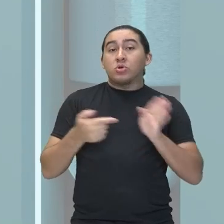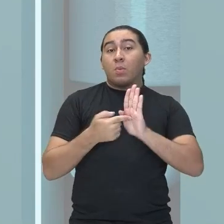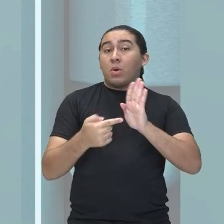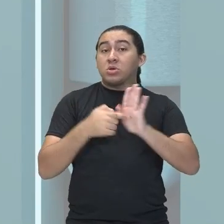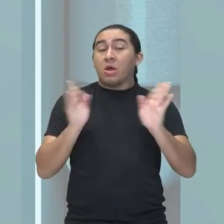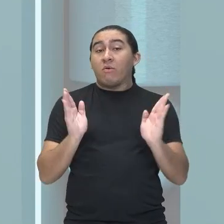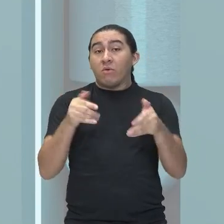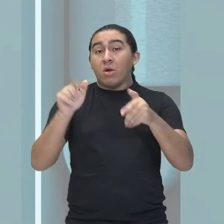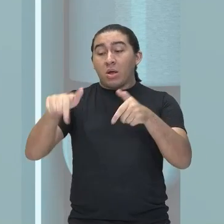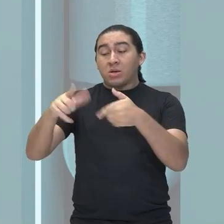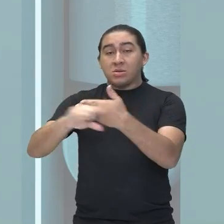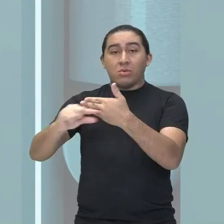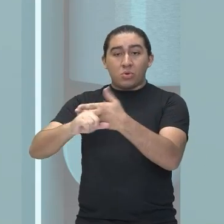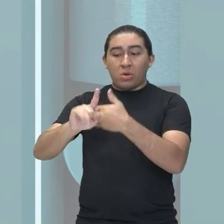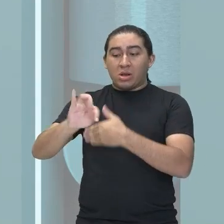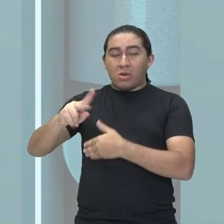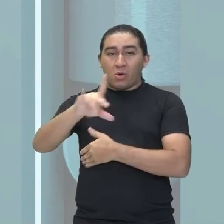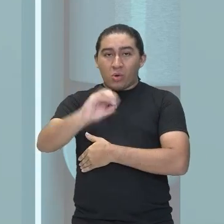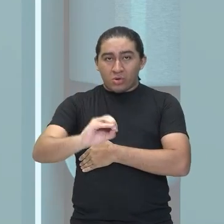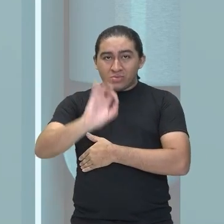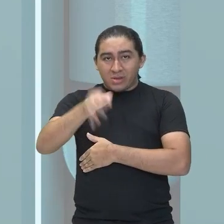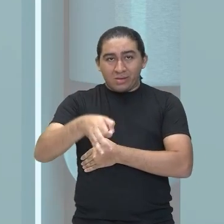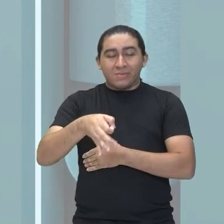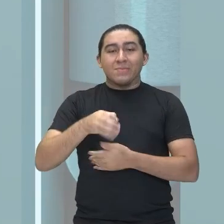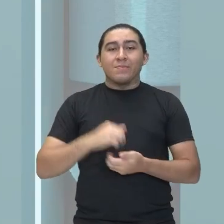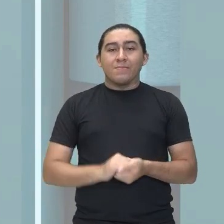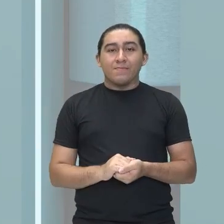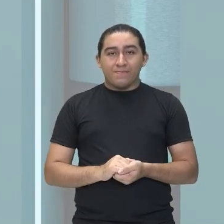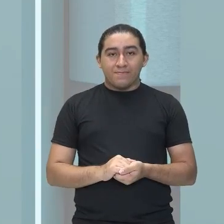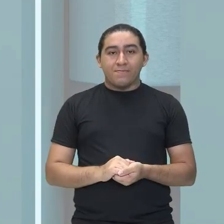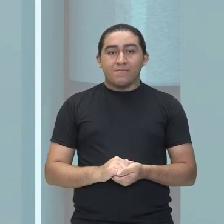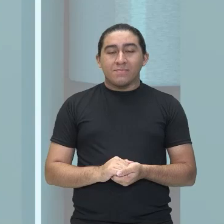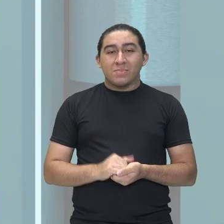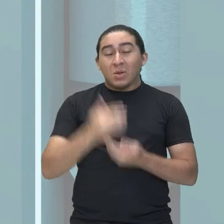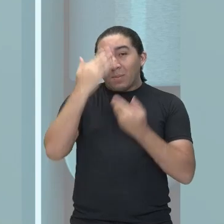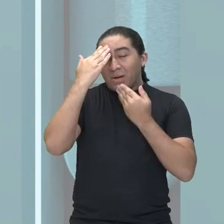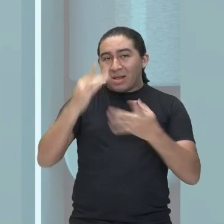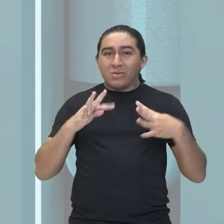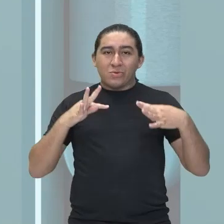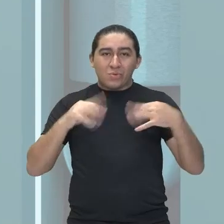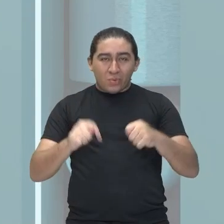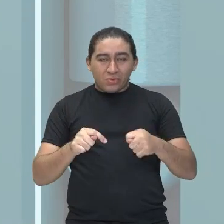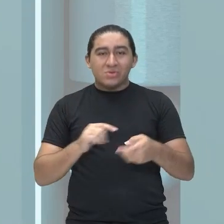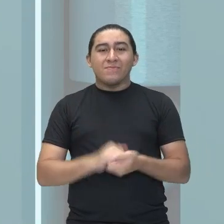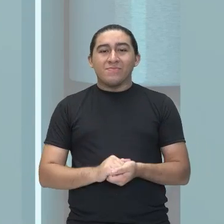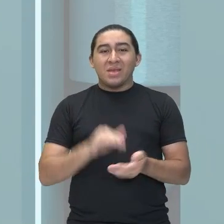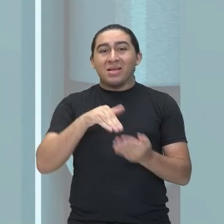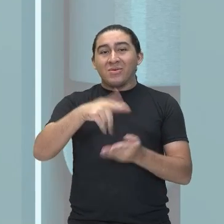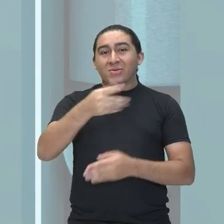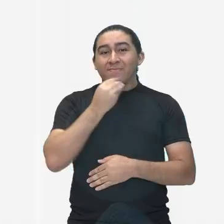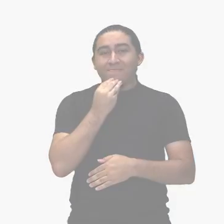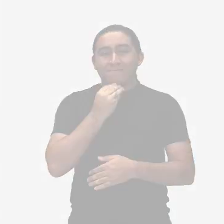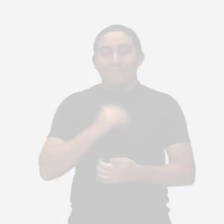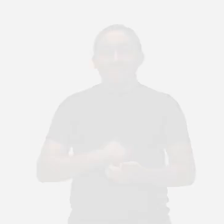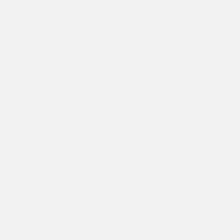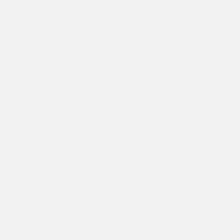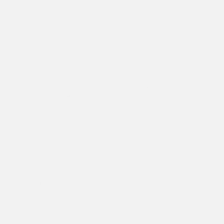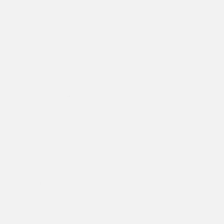em Gregório de Matos, o Boca do Inferno. Obrigada a todos e até a próxima.